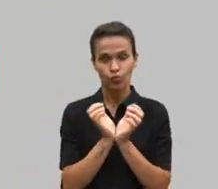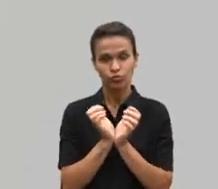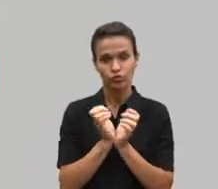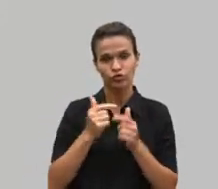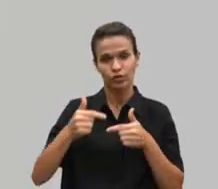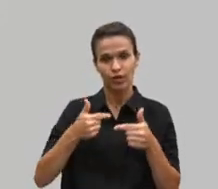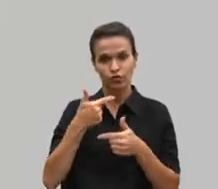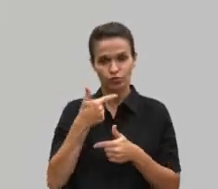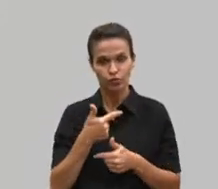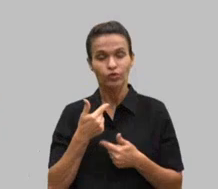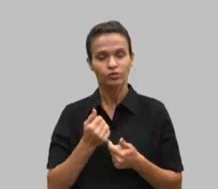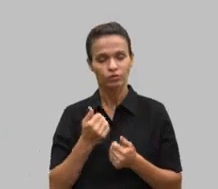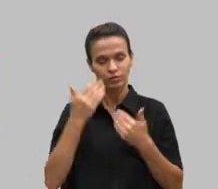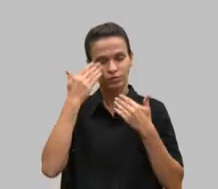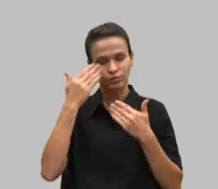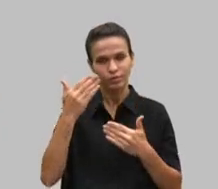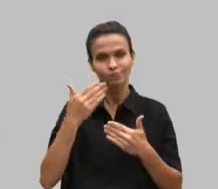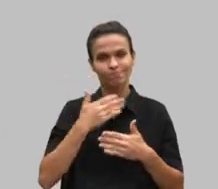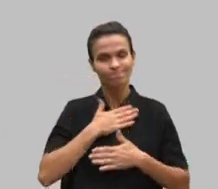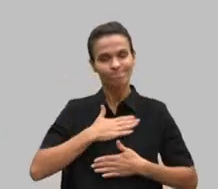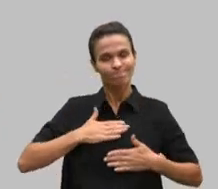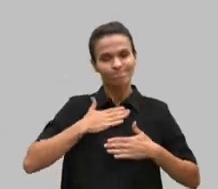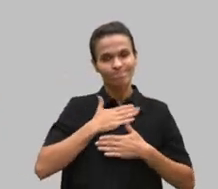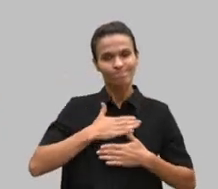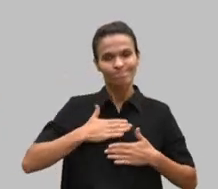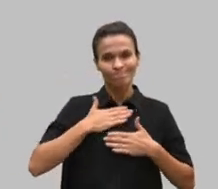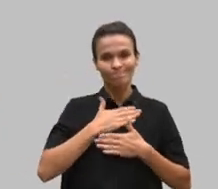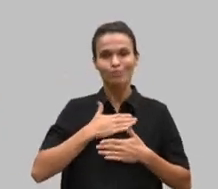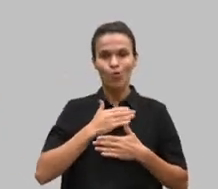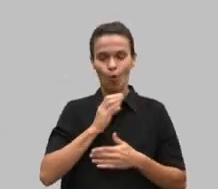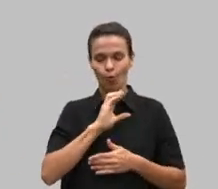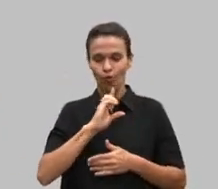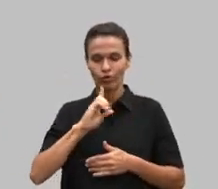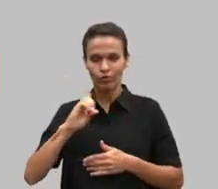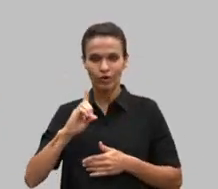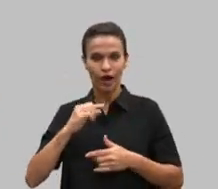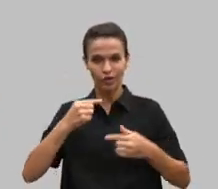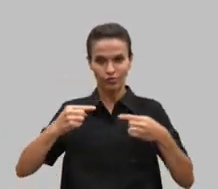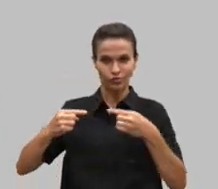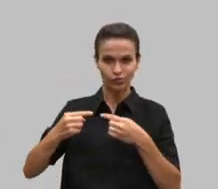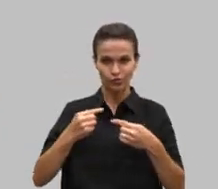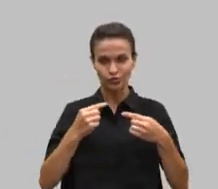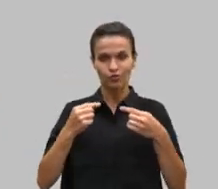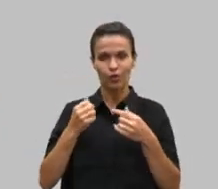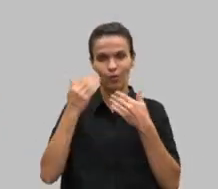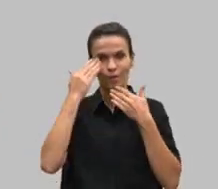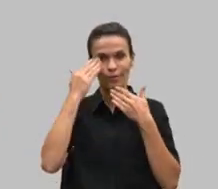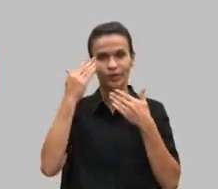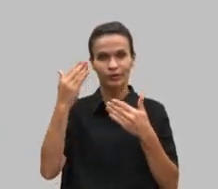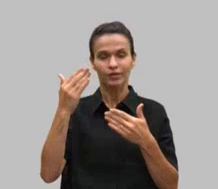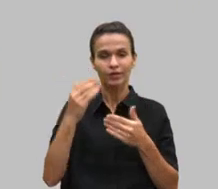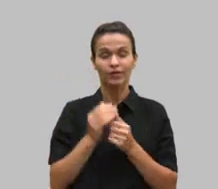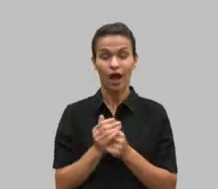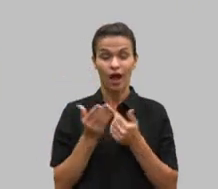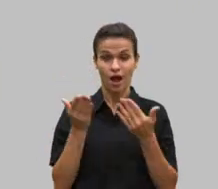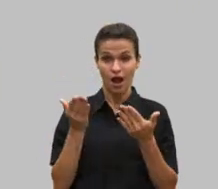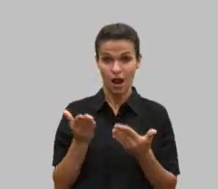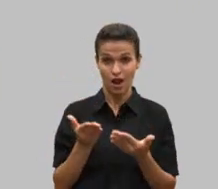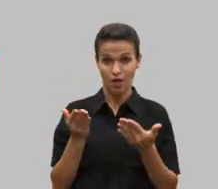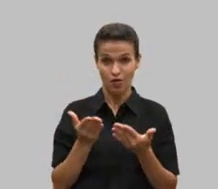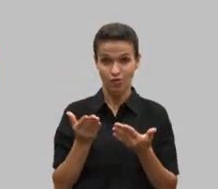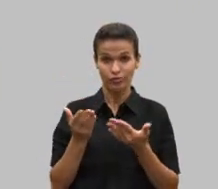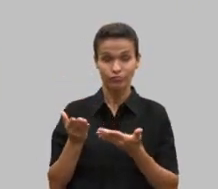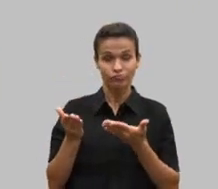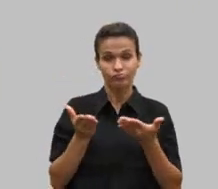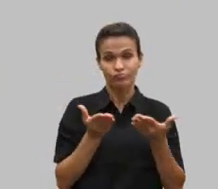agradeço foi um prazer enorme coordenar as discussões obrigado e passo a palavra agora para